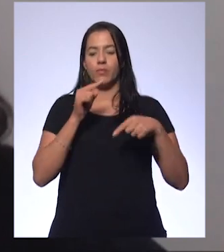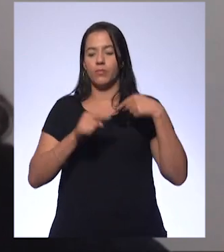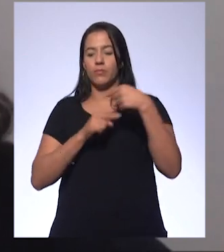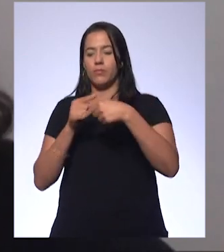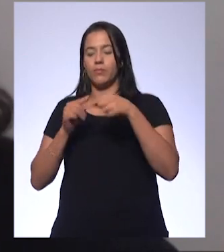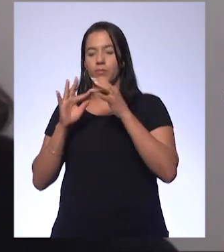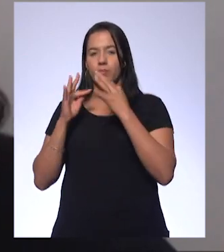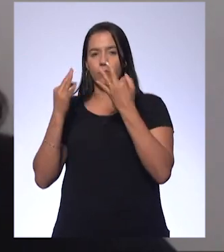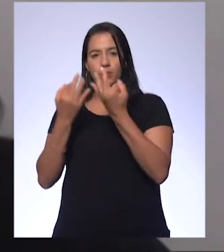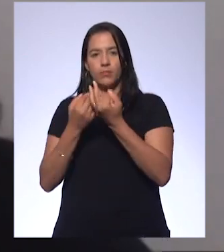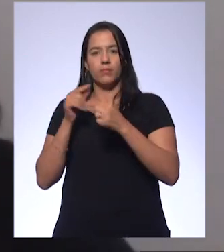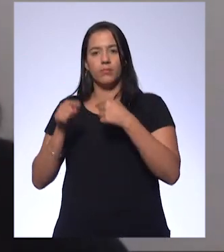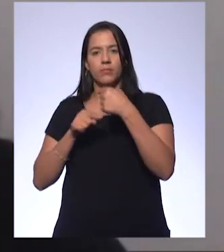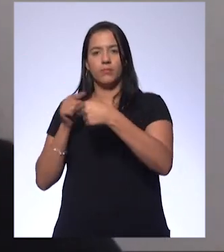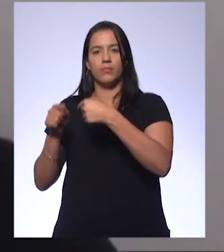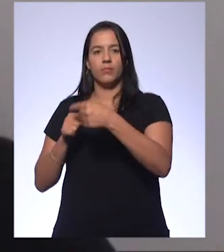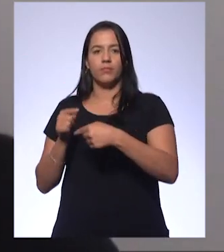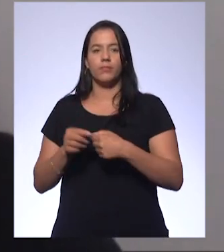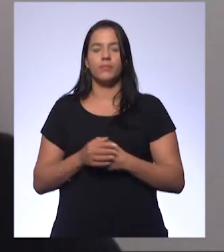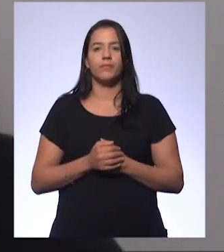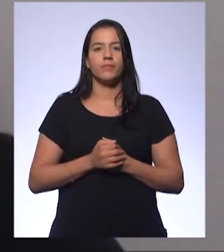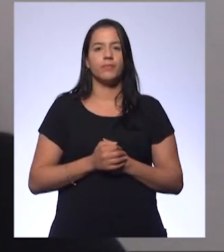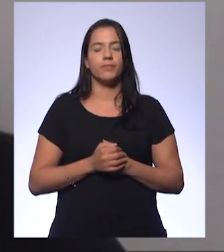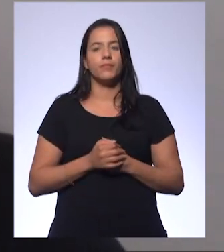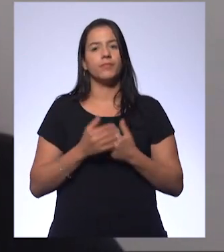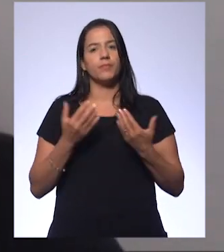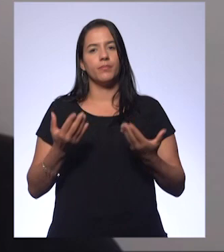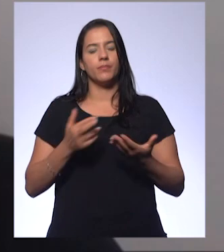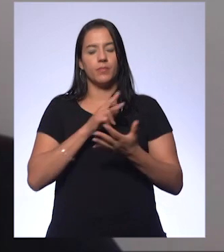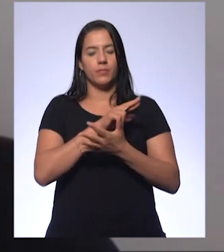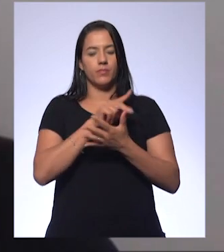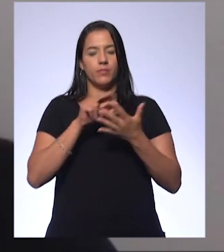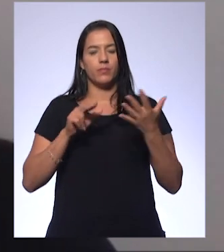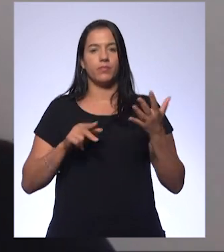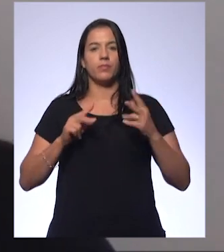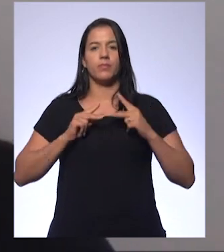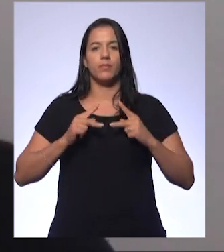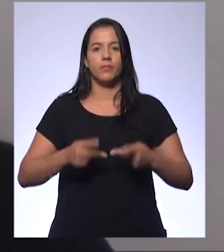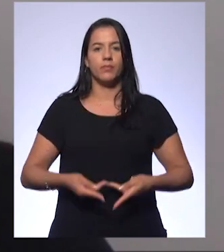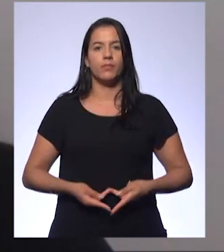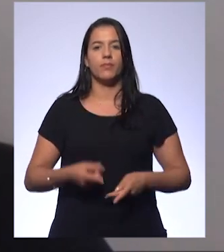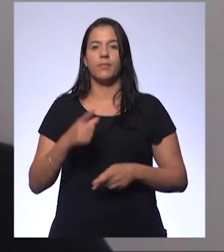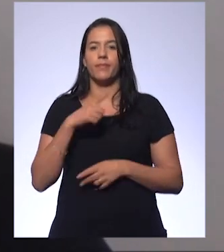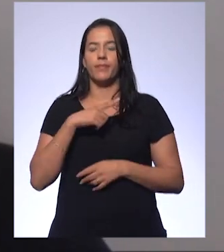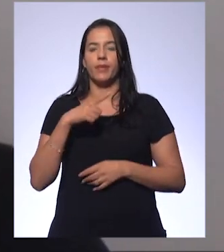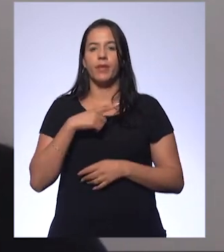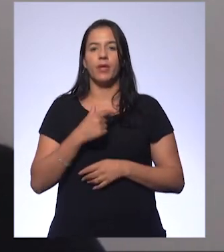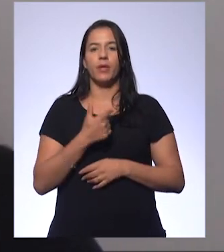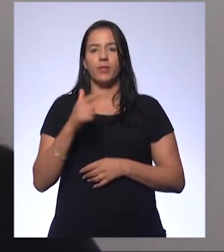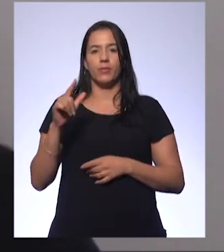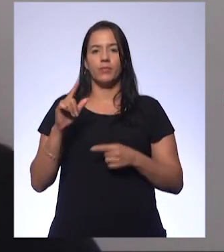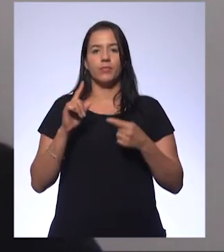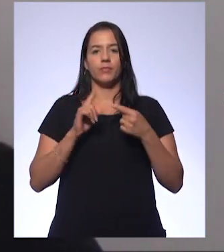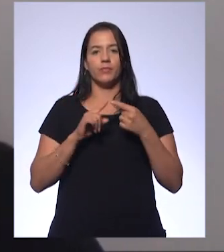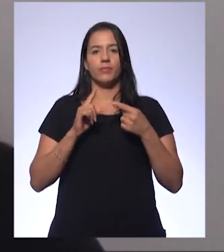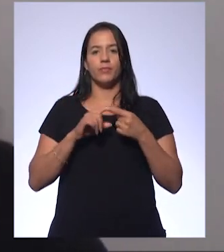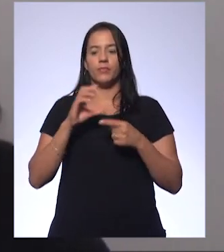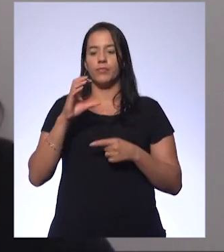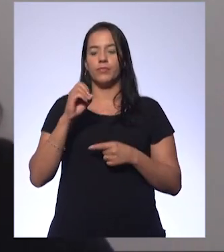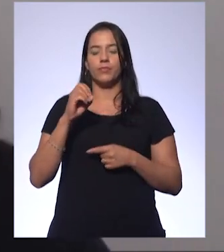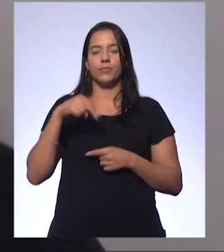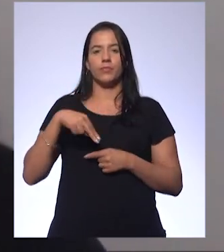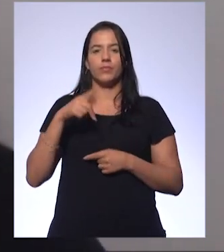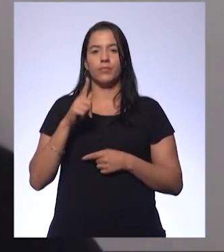ok? E aí, dentro dessas características humanas, a gente tem o que a gente chama de características congênitas,